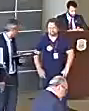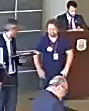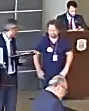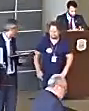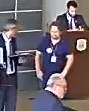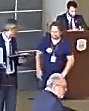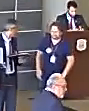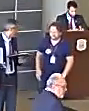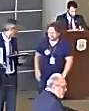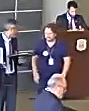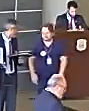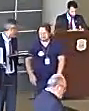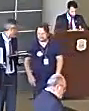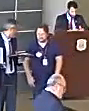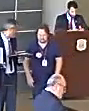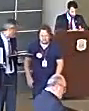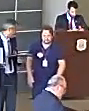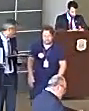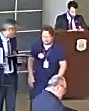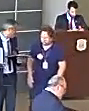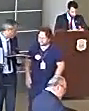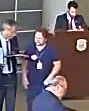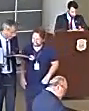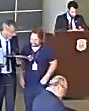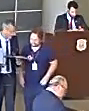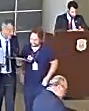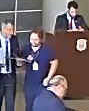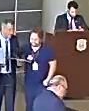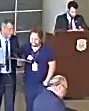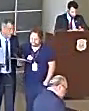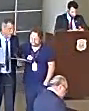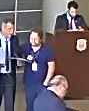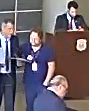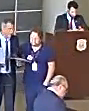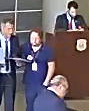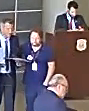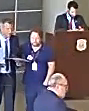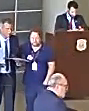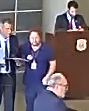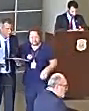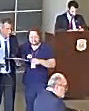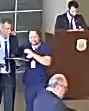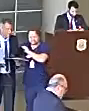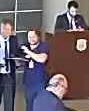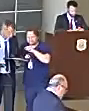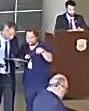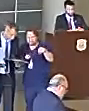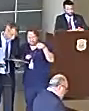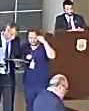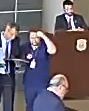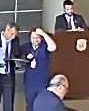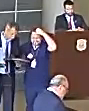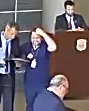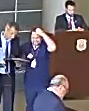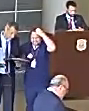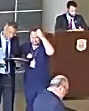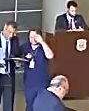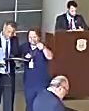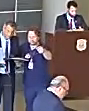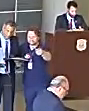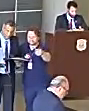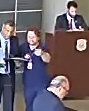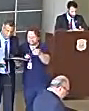com deficiência visual né os próprios ostomizados que também agora são considerados deficientes e que